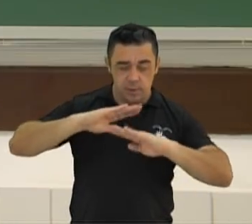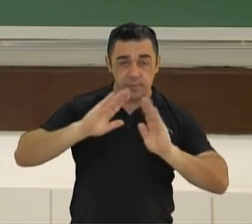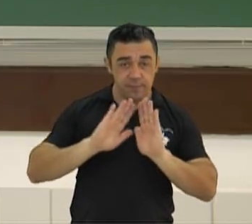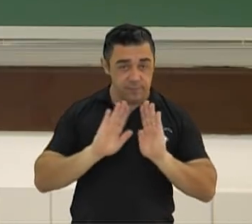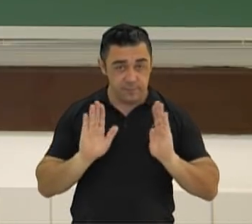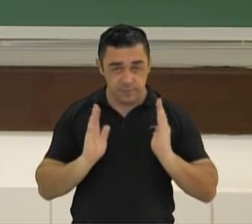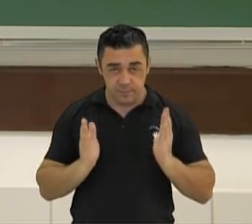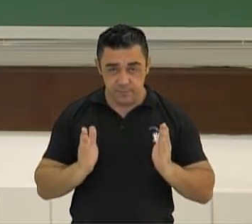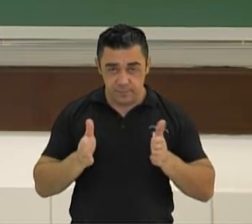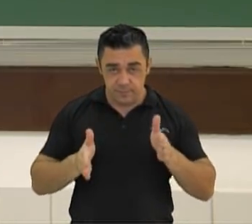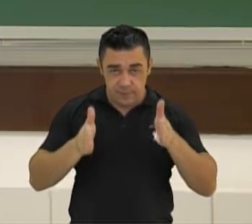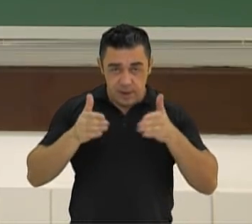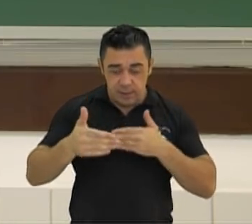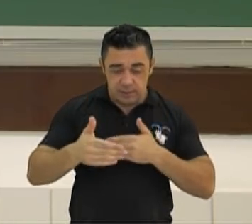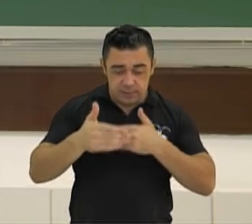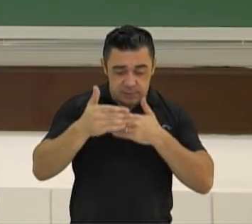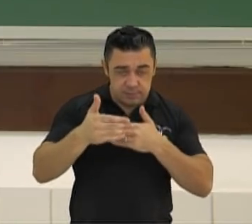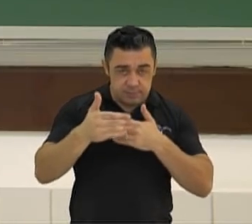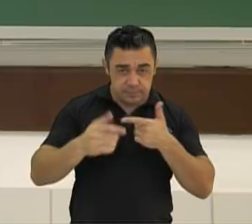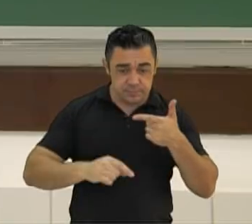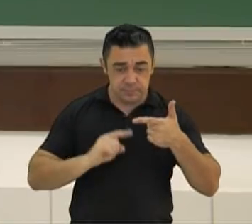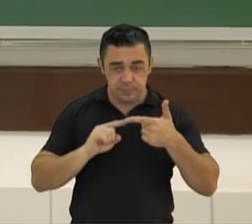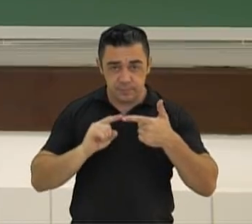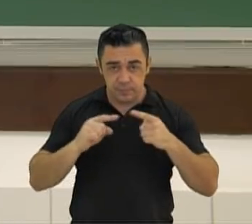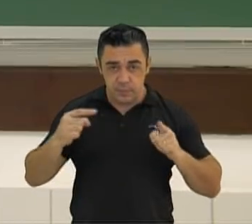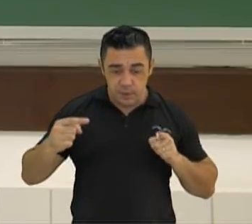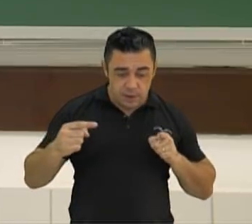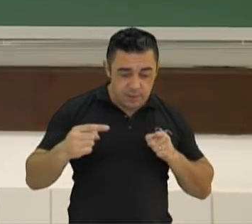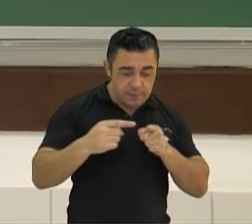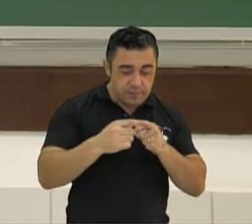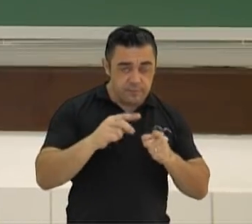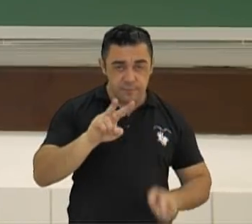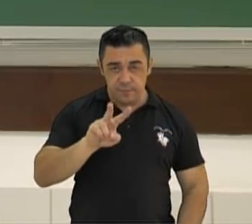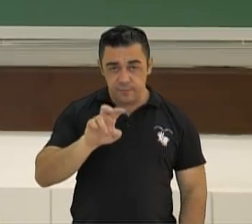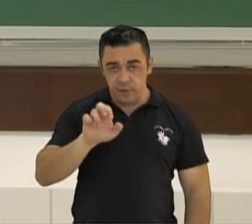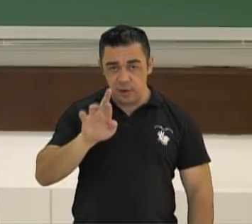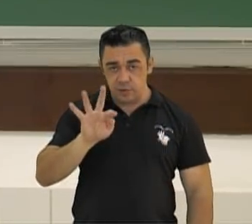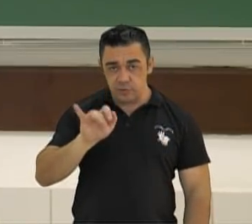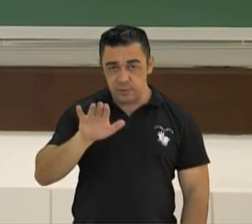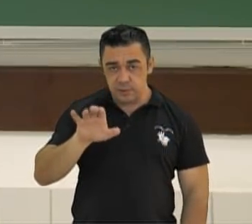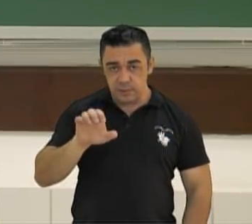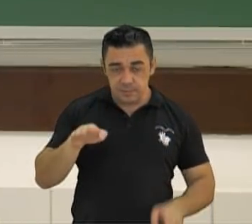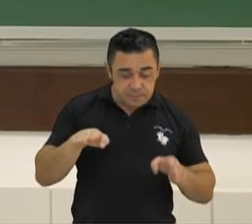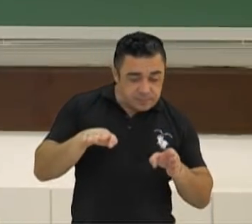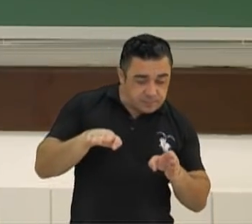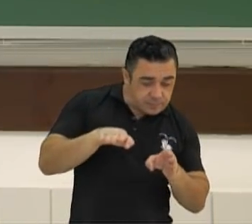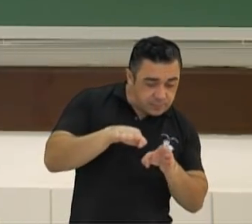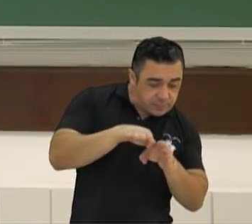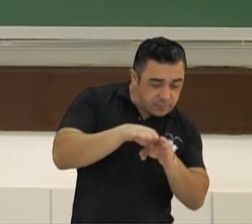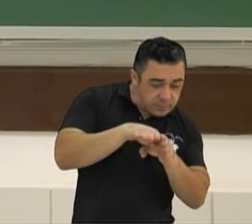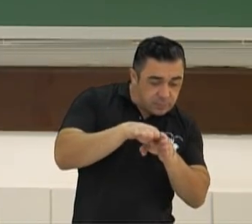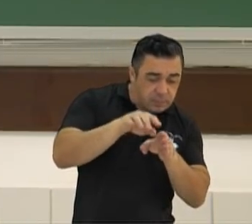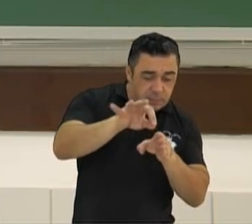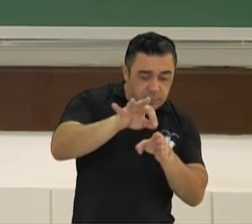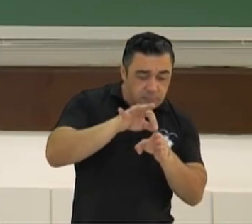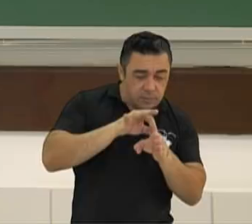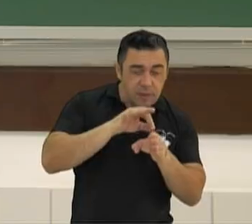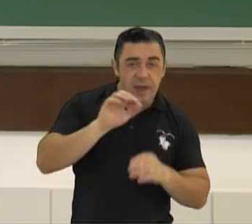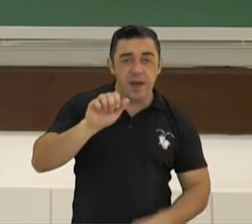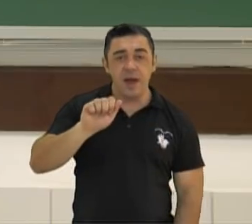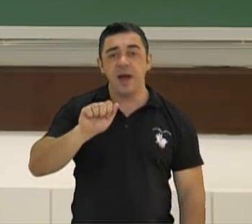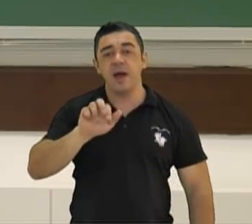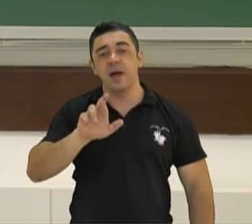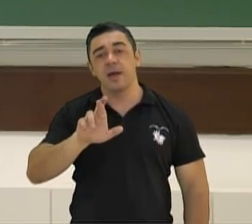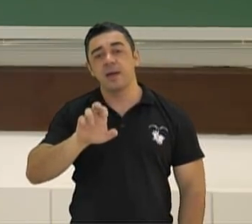e aresta. A aresta é quando duas faces se encontram. Quem que são as faces? Os lados do